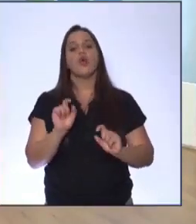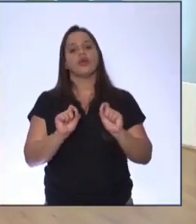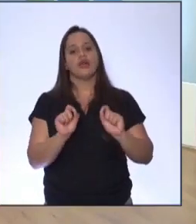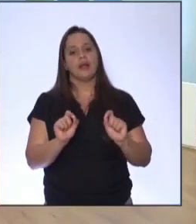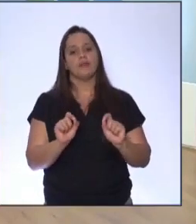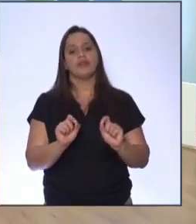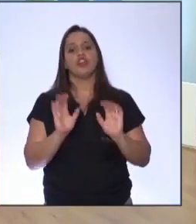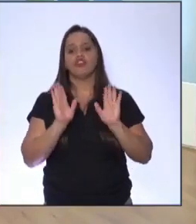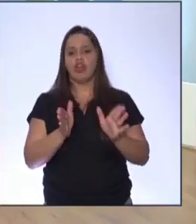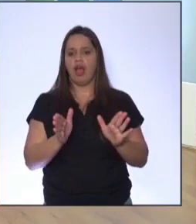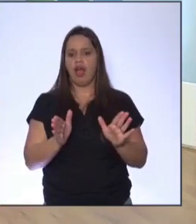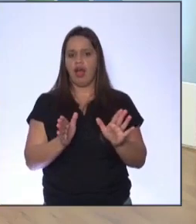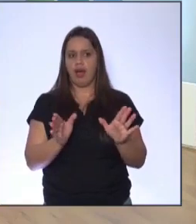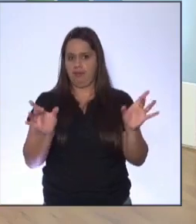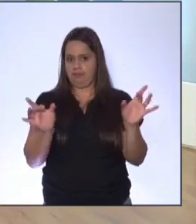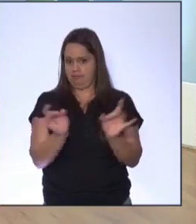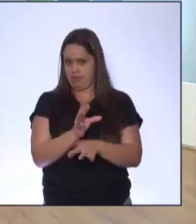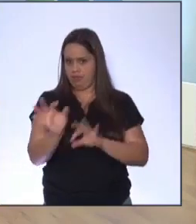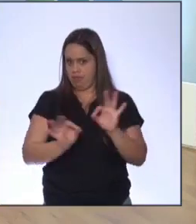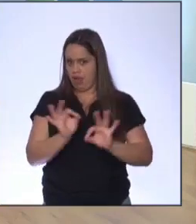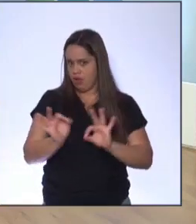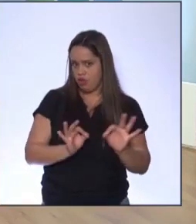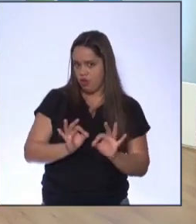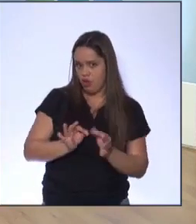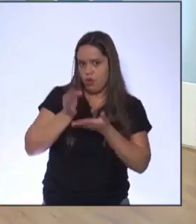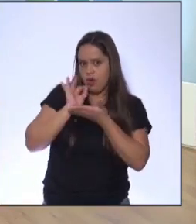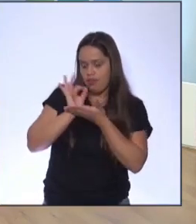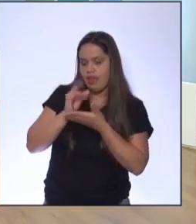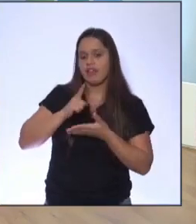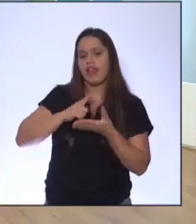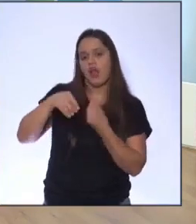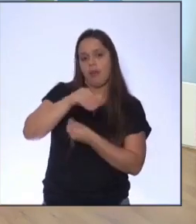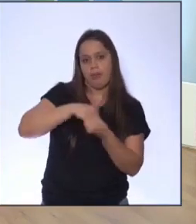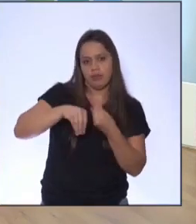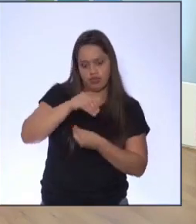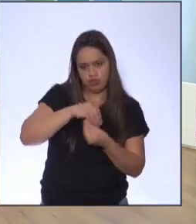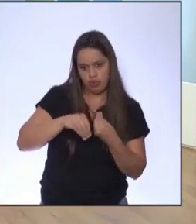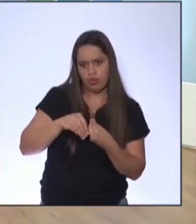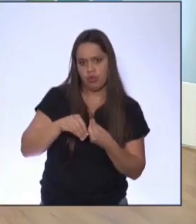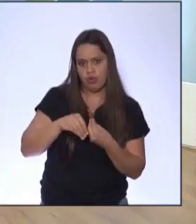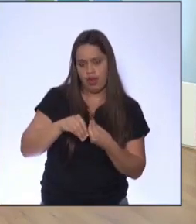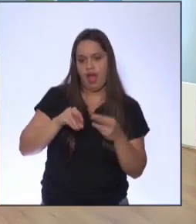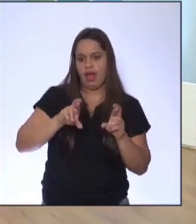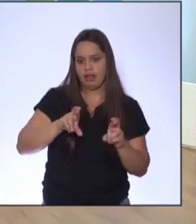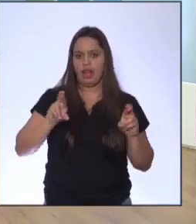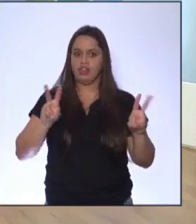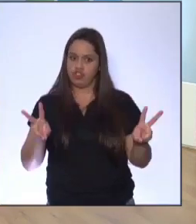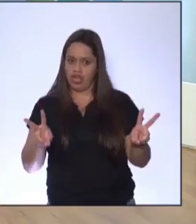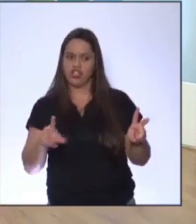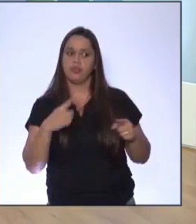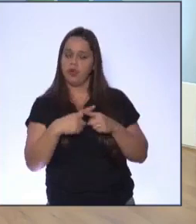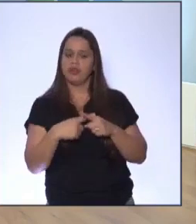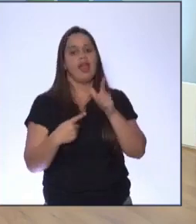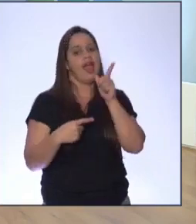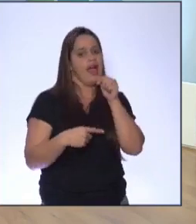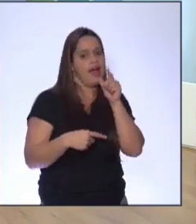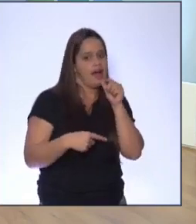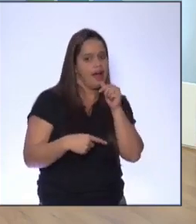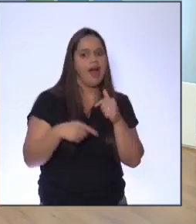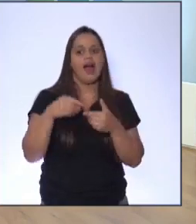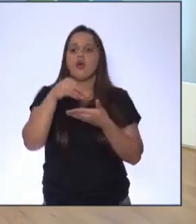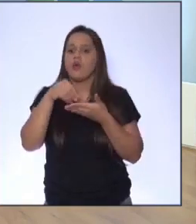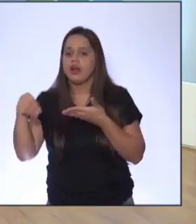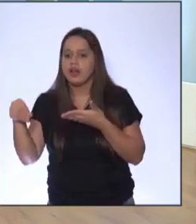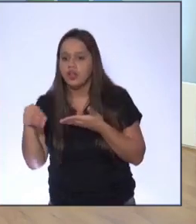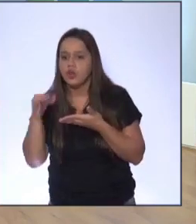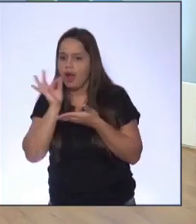do café, a gente tem uma mistura heterogênea no começo, que a gente vai misturar a água e o pó de café, que a gente consegue observar os